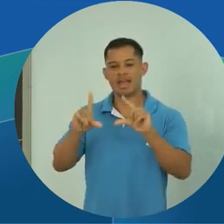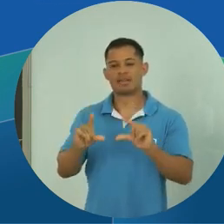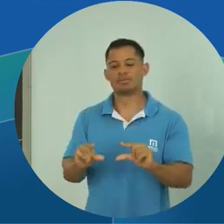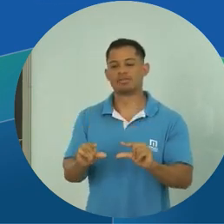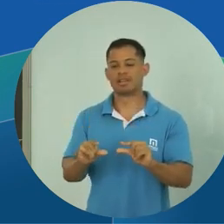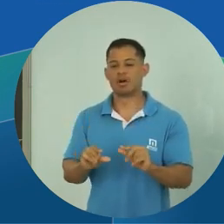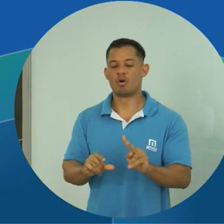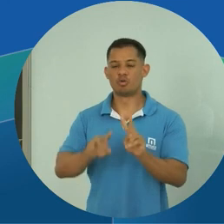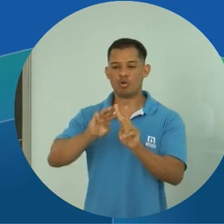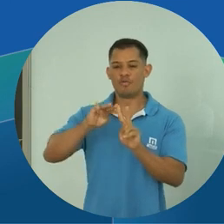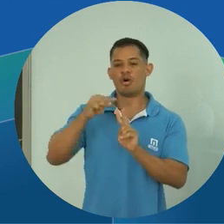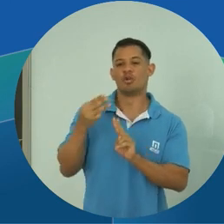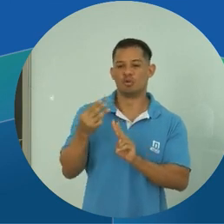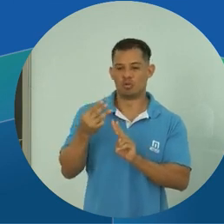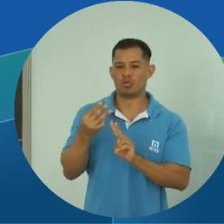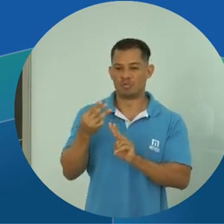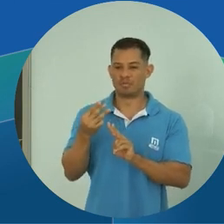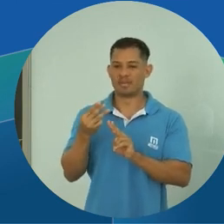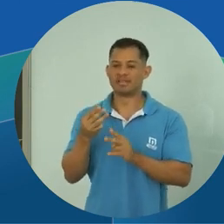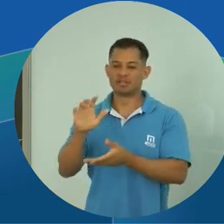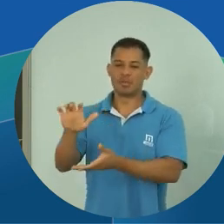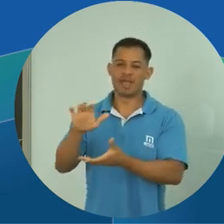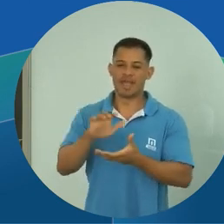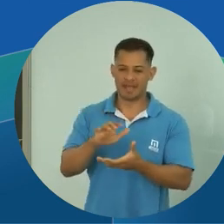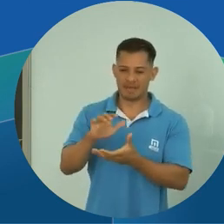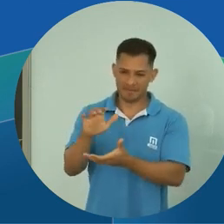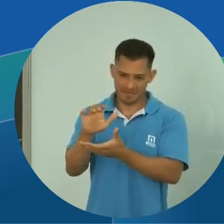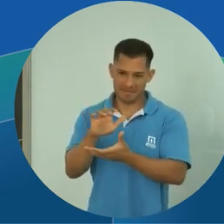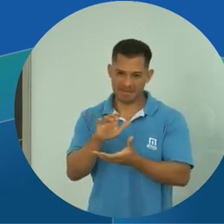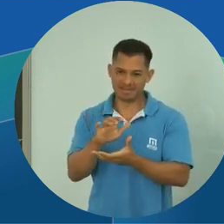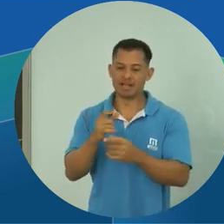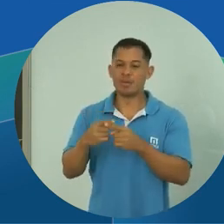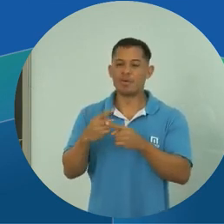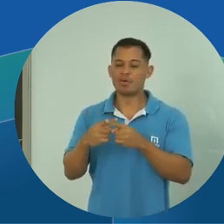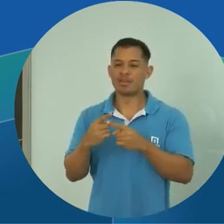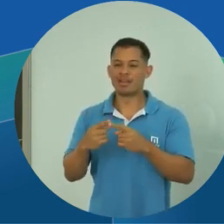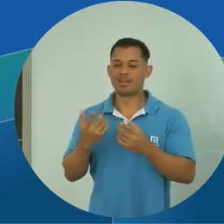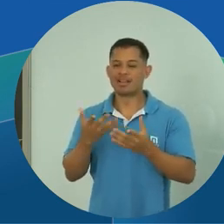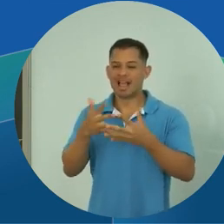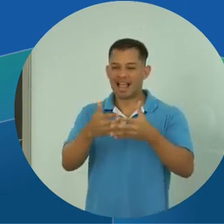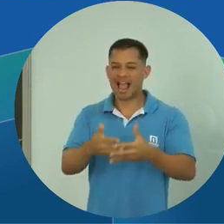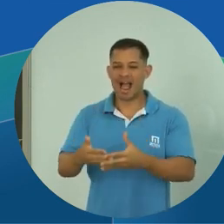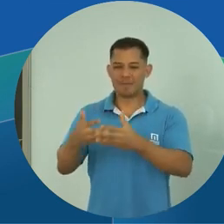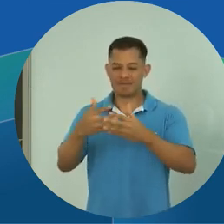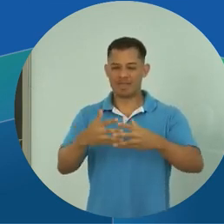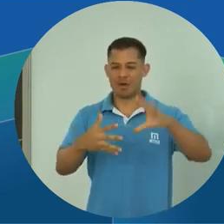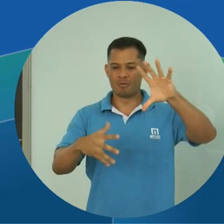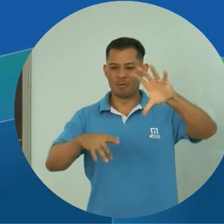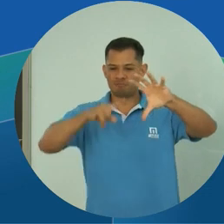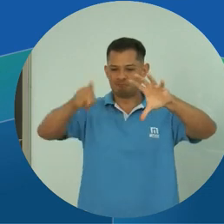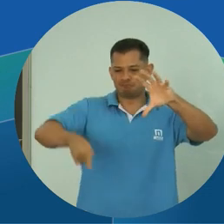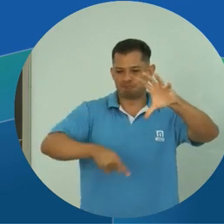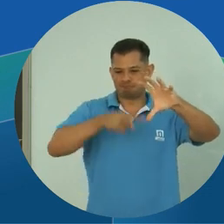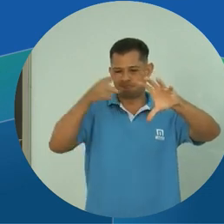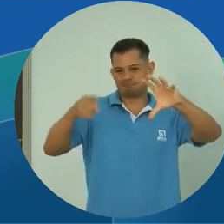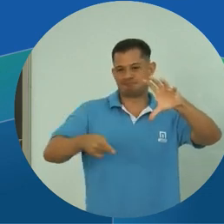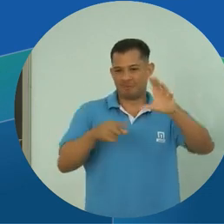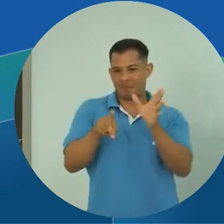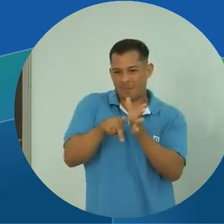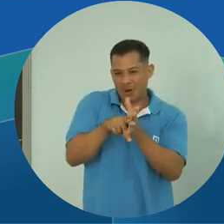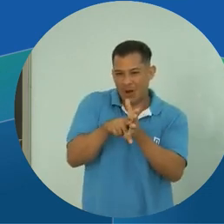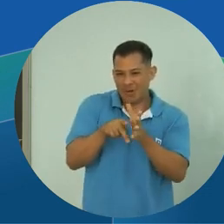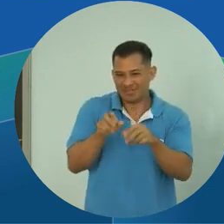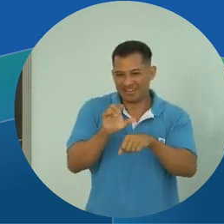por remessa por conta da topografia, né? Os caminhões betoneira, apesar de eles terem volumes nominais,